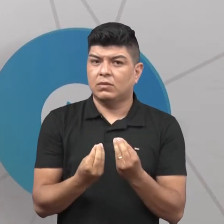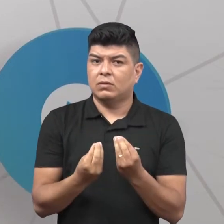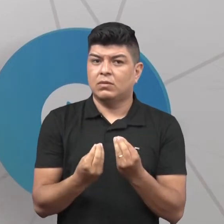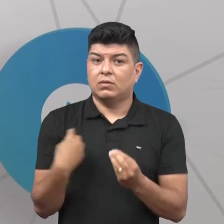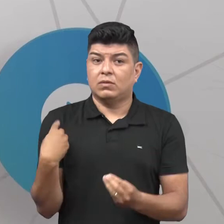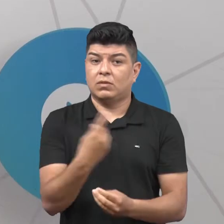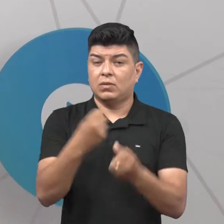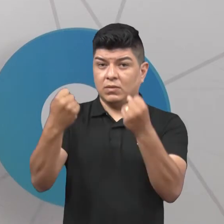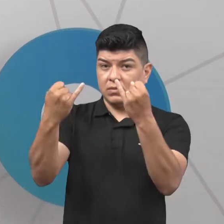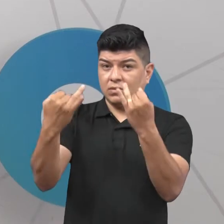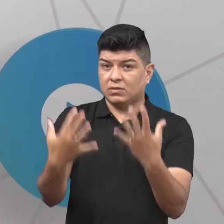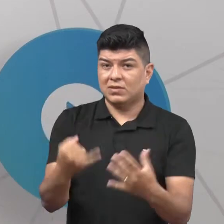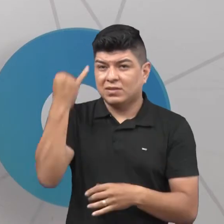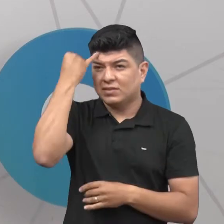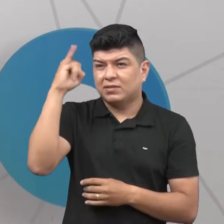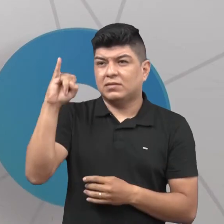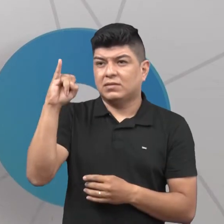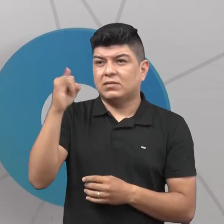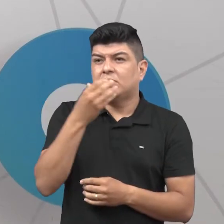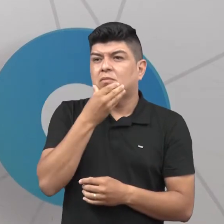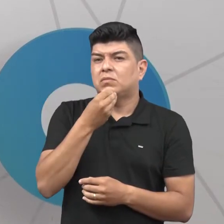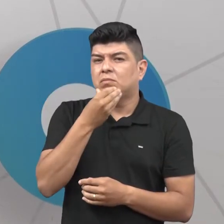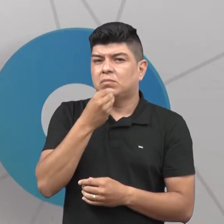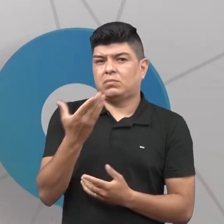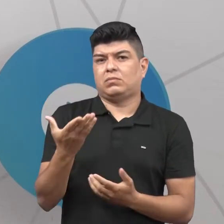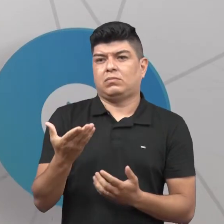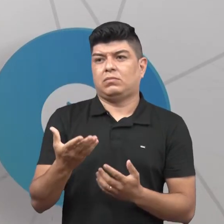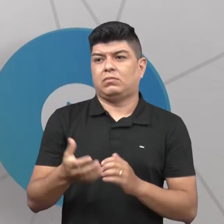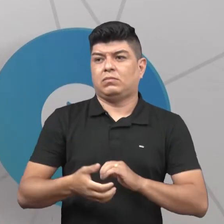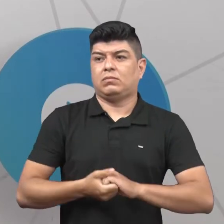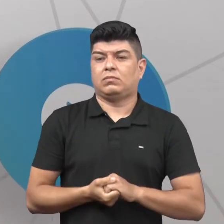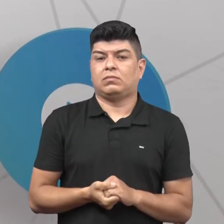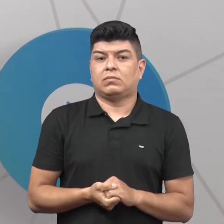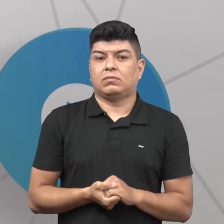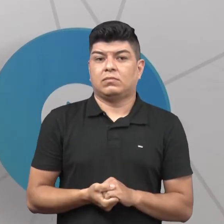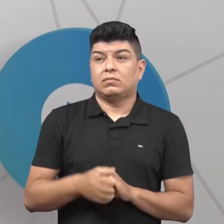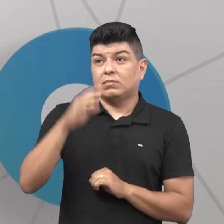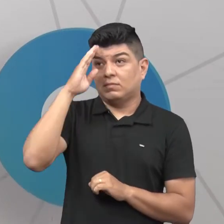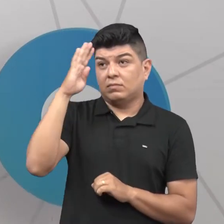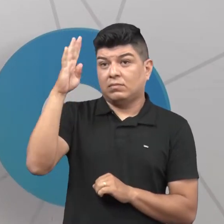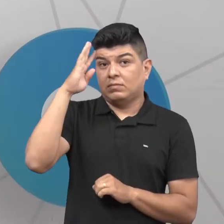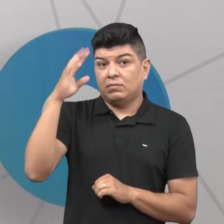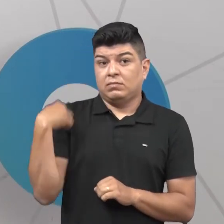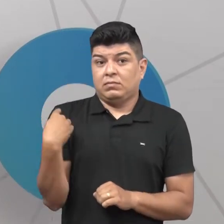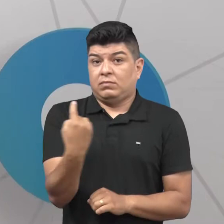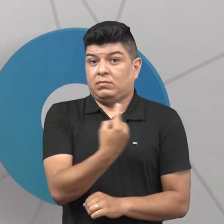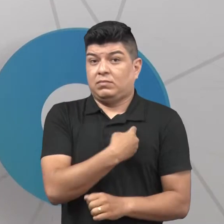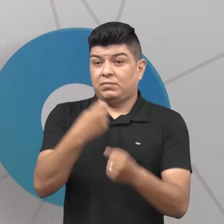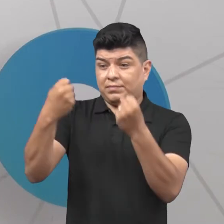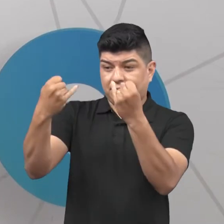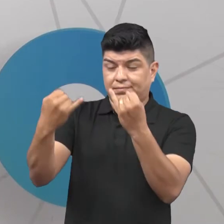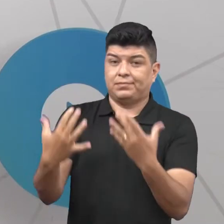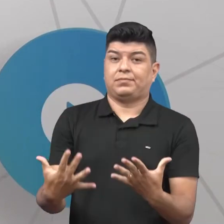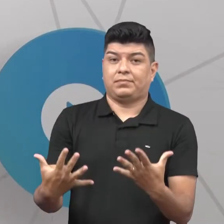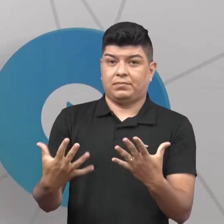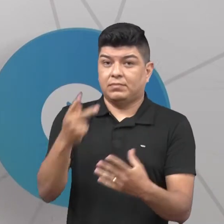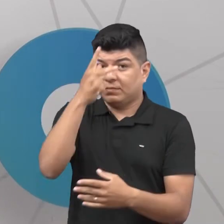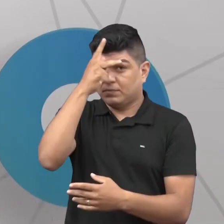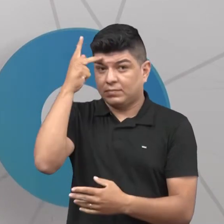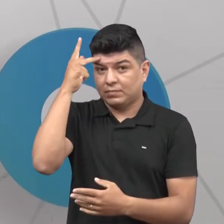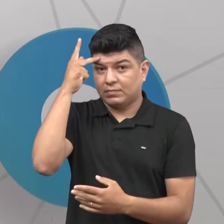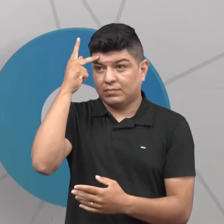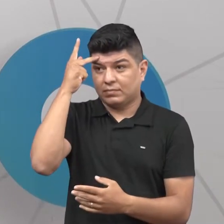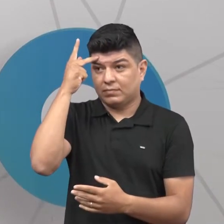poderíamos explicar essa ideia de um centauro? Né? Imagine se nós estivéssemos explicando para uma